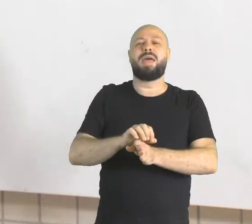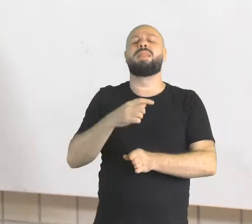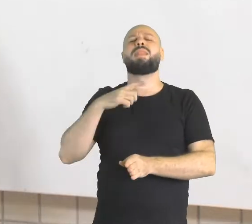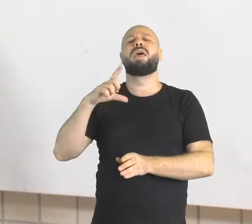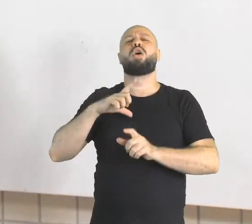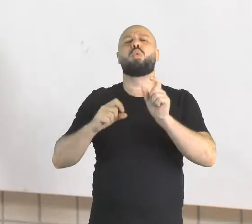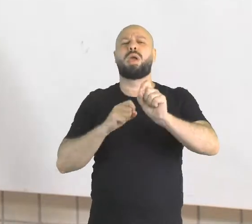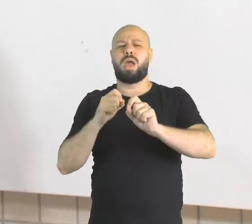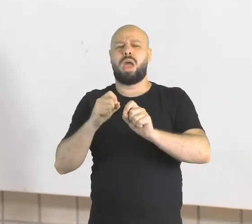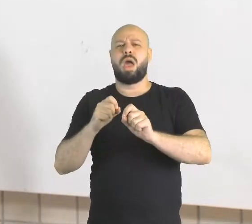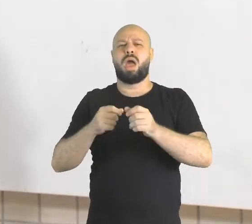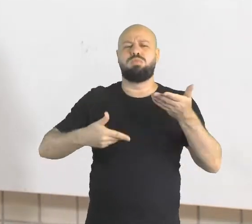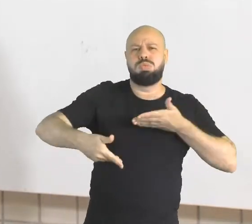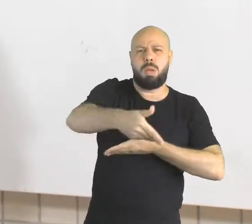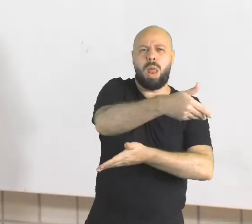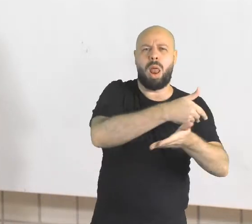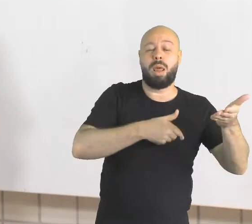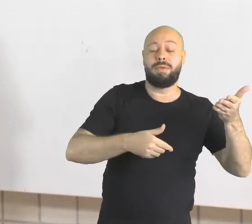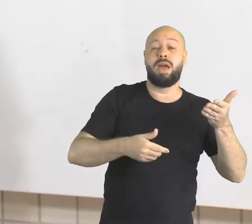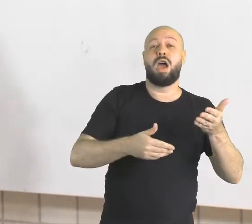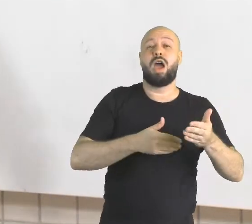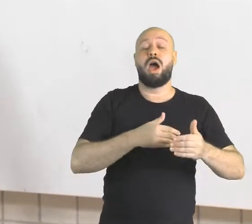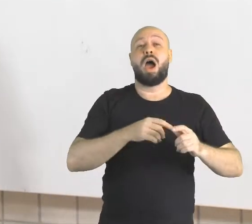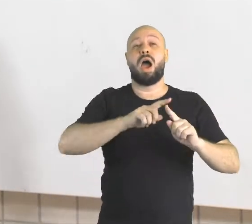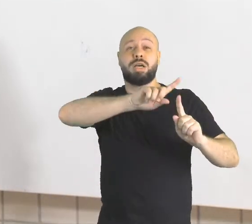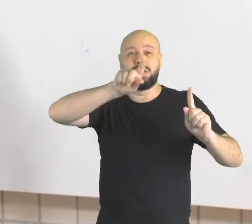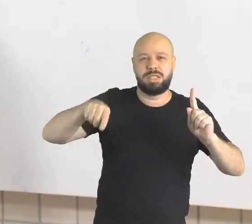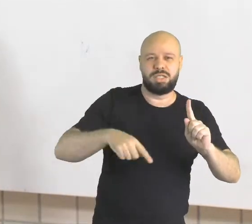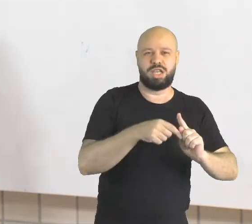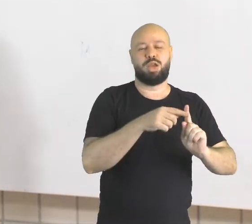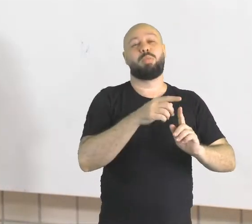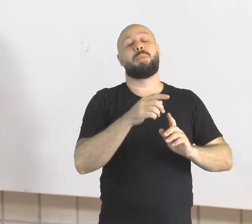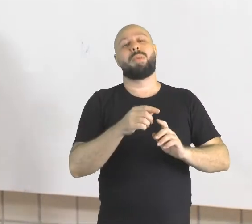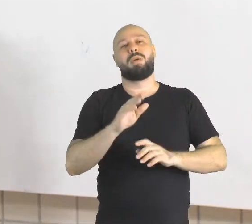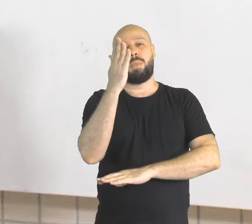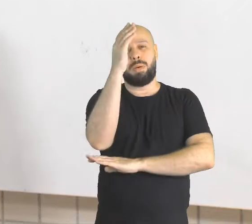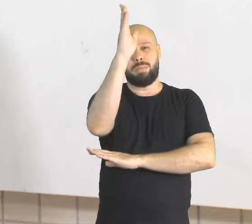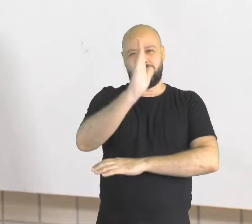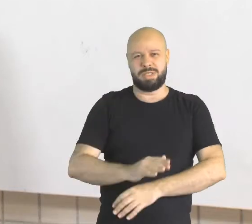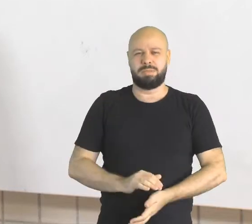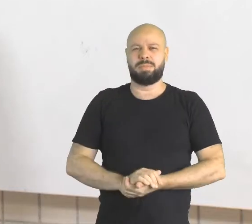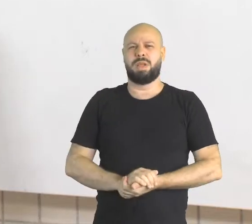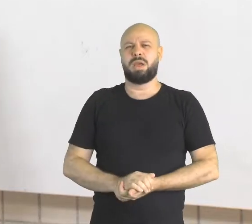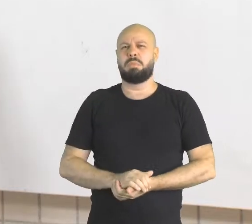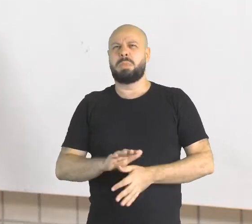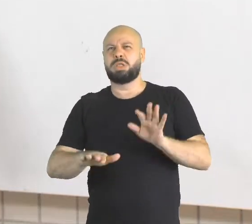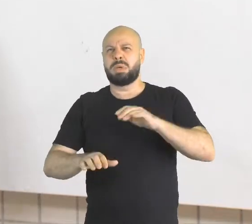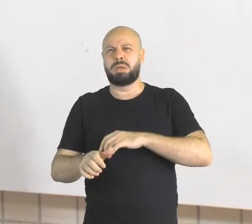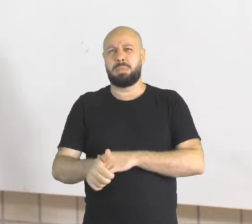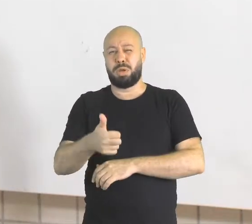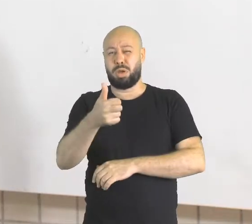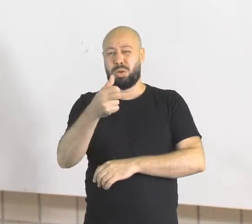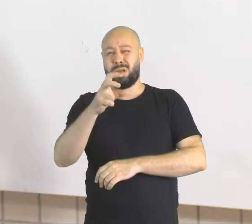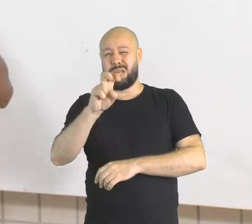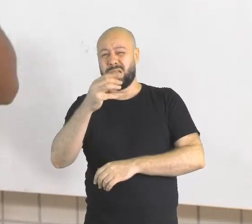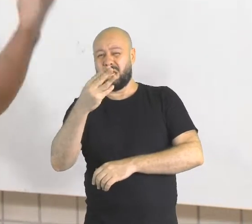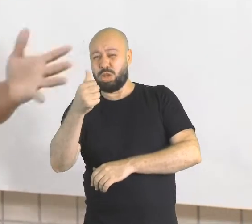dá início aí o ciclo do pau-brasil. Porém, lá para o início de 1531 em diante,